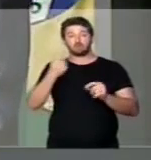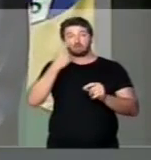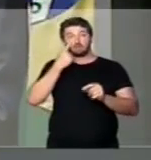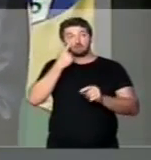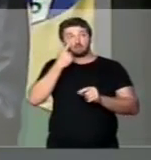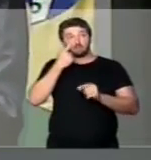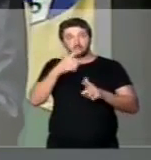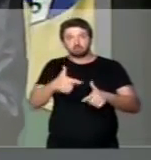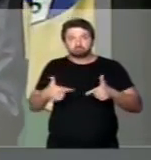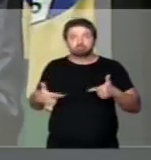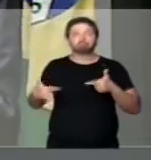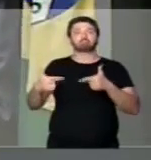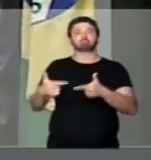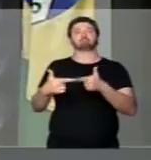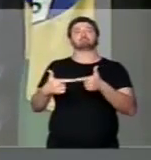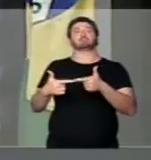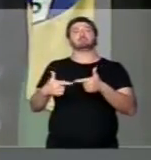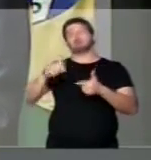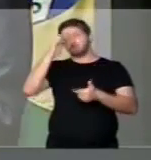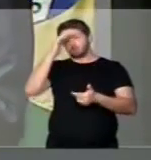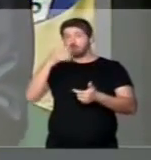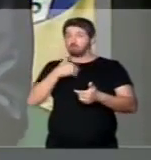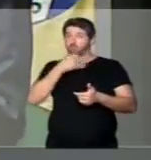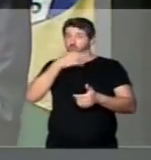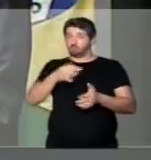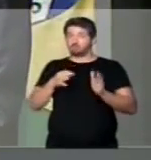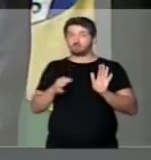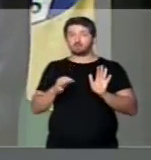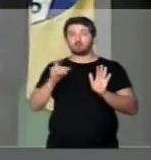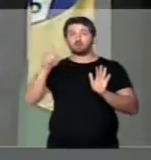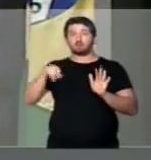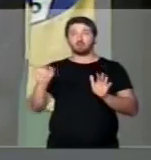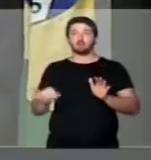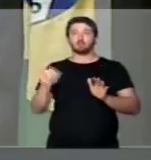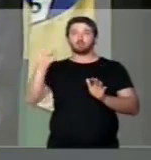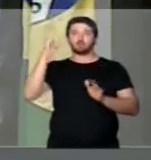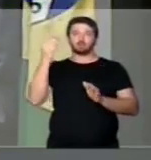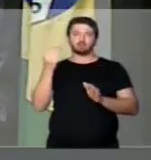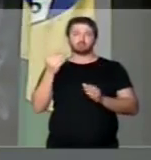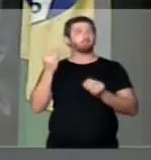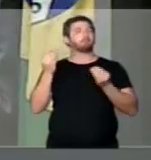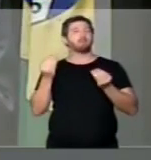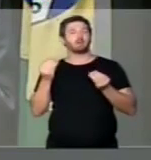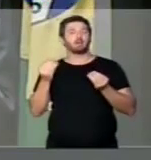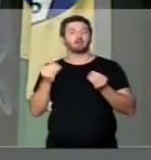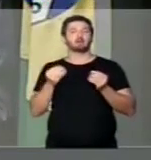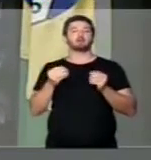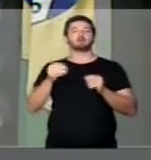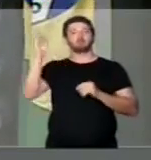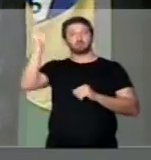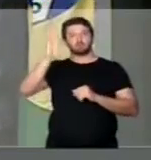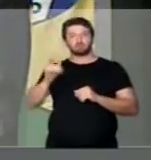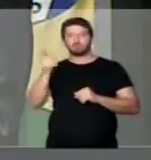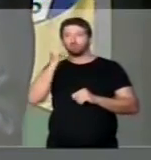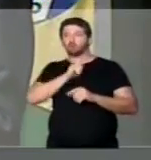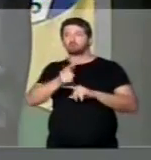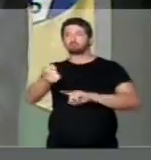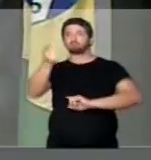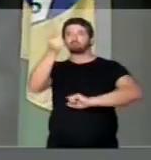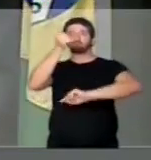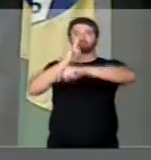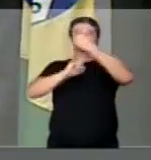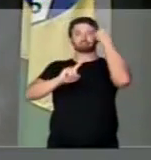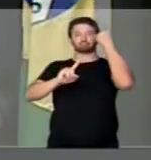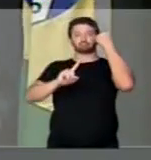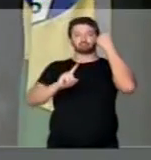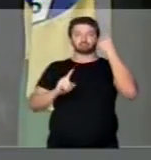listar iniciativas que, acredito, serão importantes para que essa nação supere os desafios